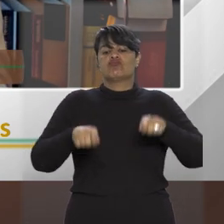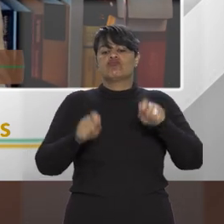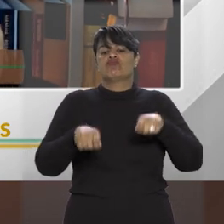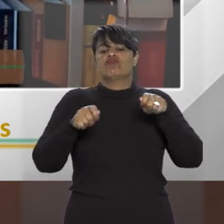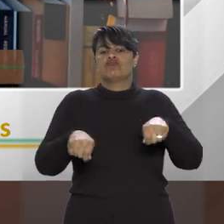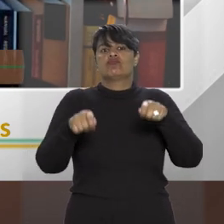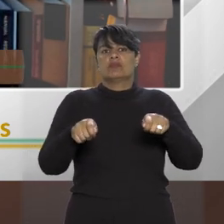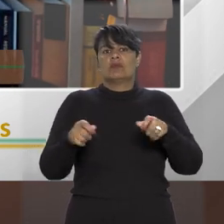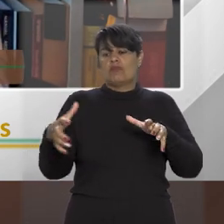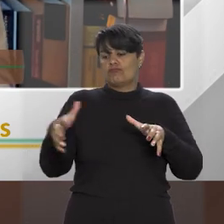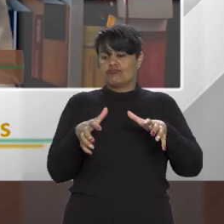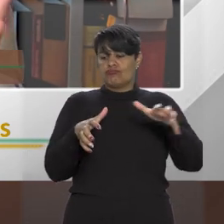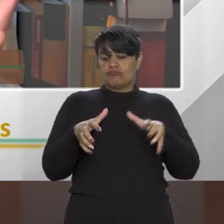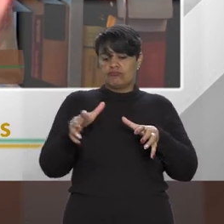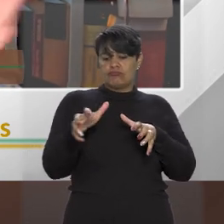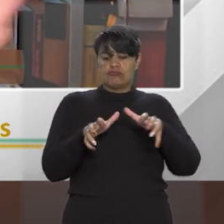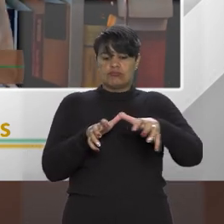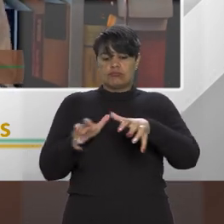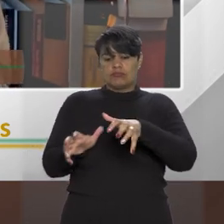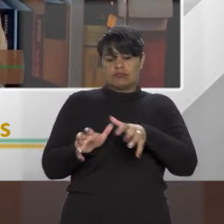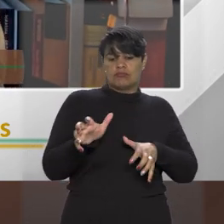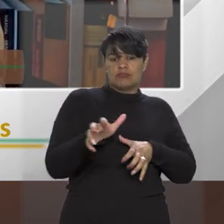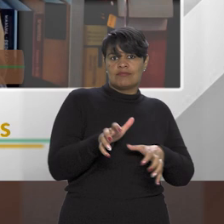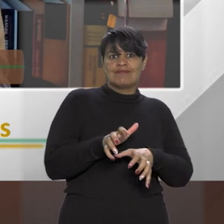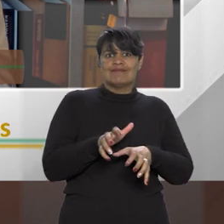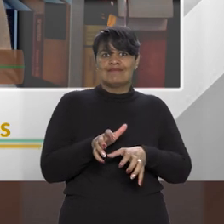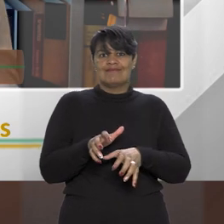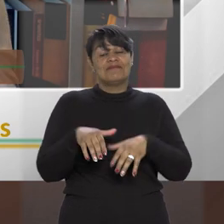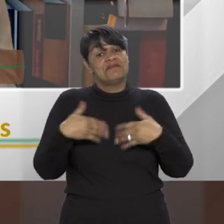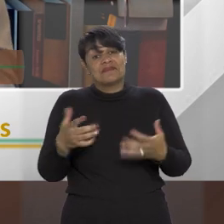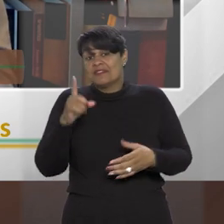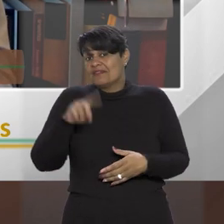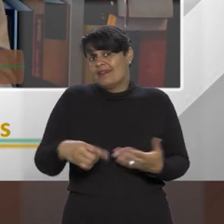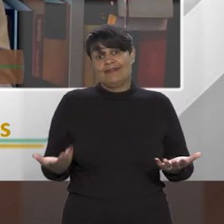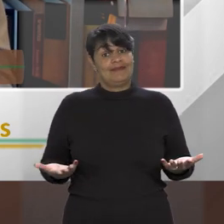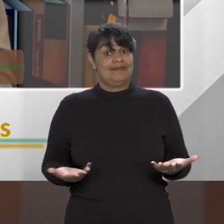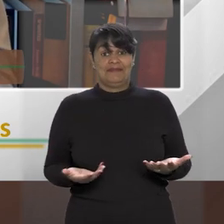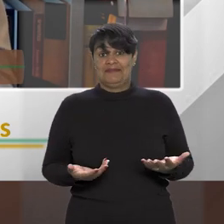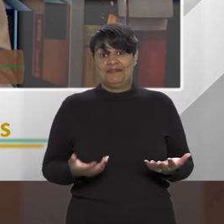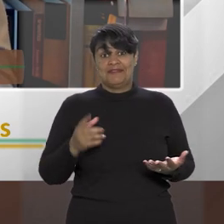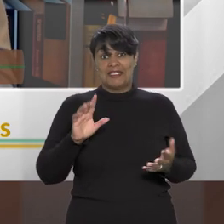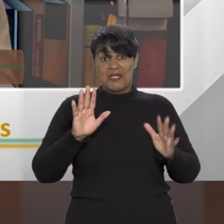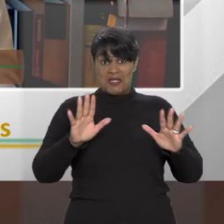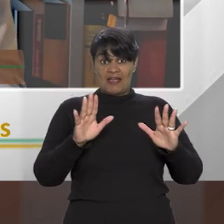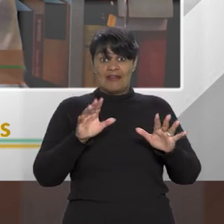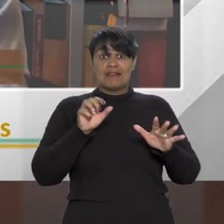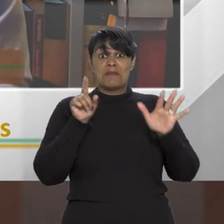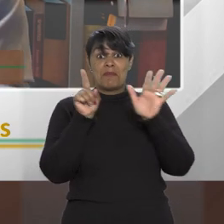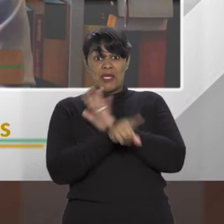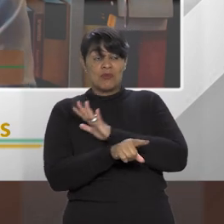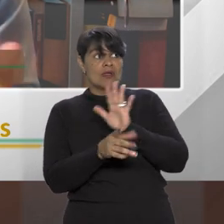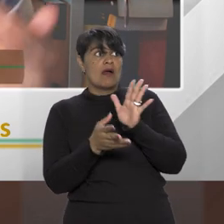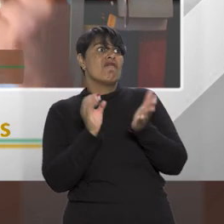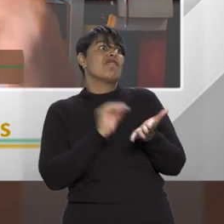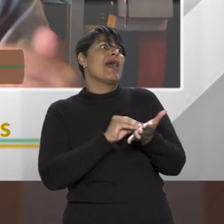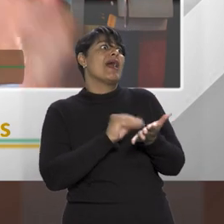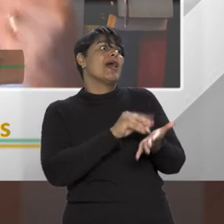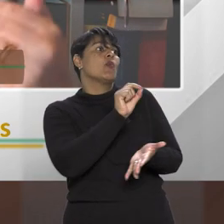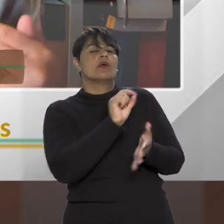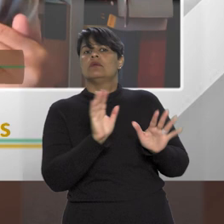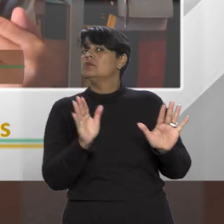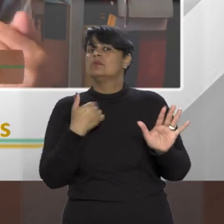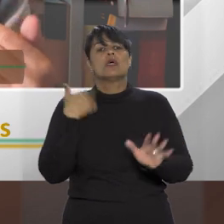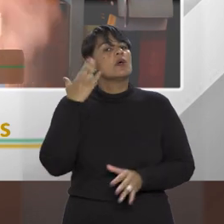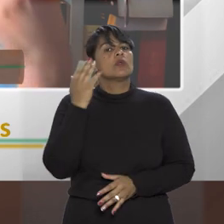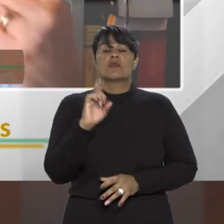assim. Então, você perguntar o que é que falta, eu não sei dizer. O que eu sei é que nosso sistema tem ferramentas que permitem